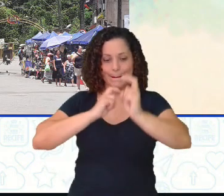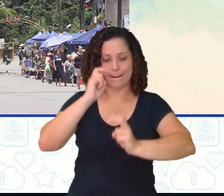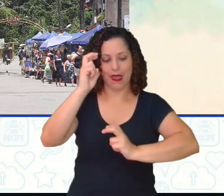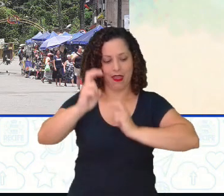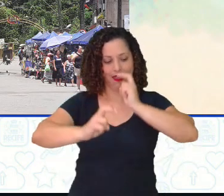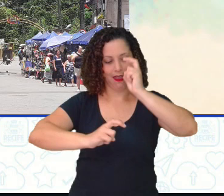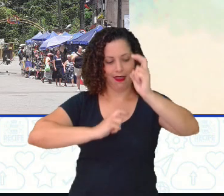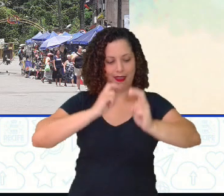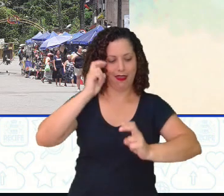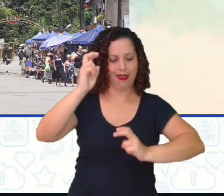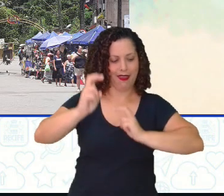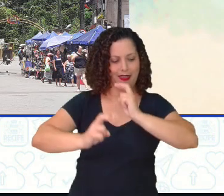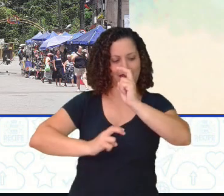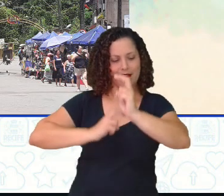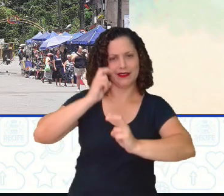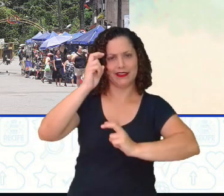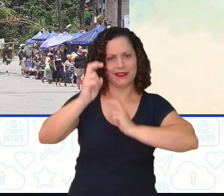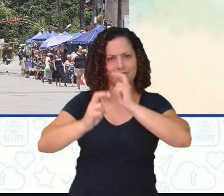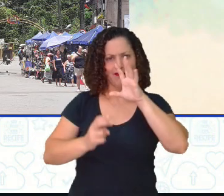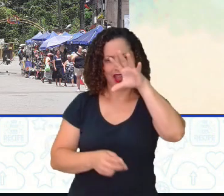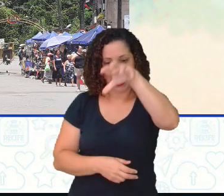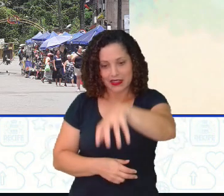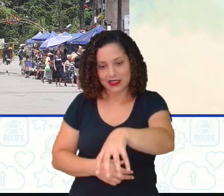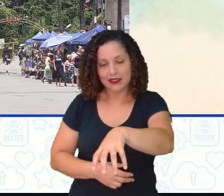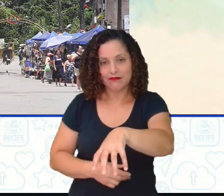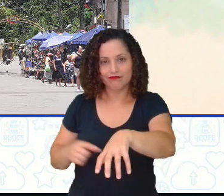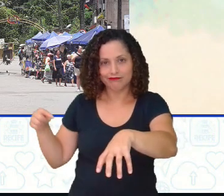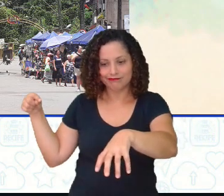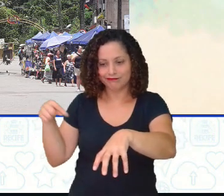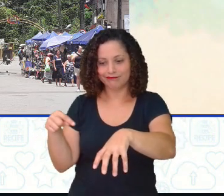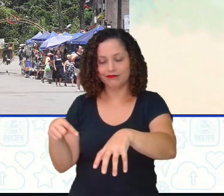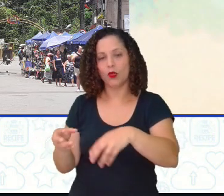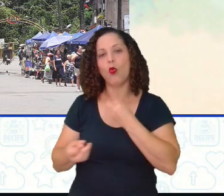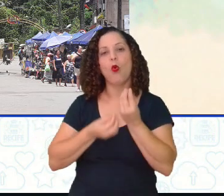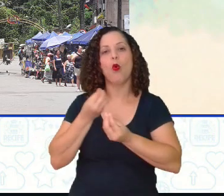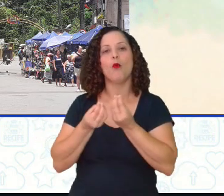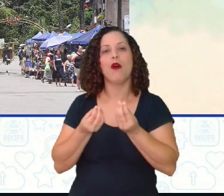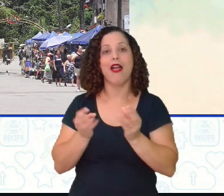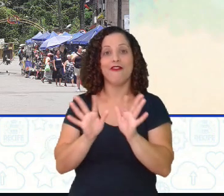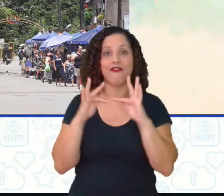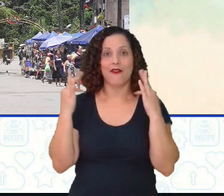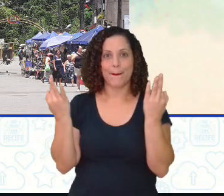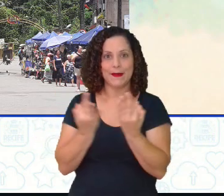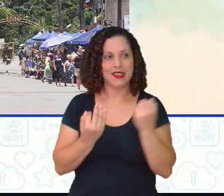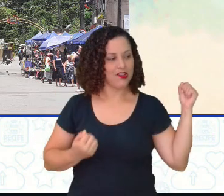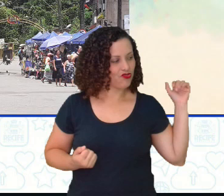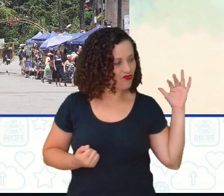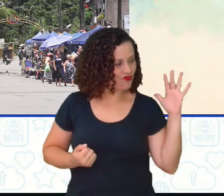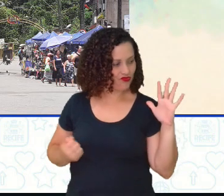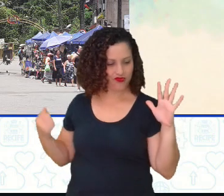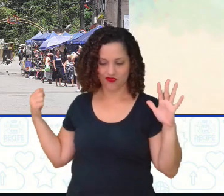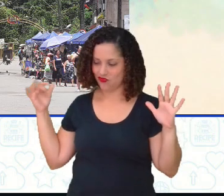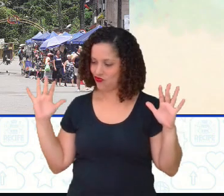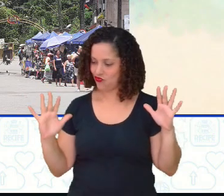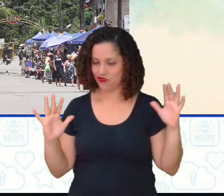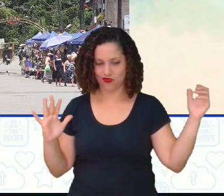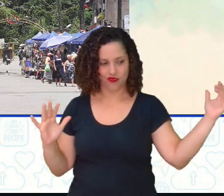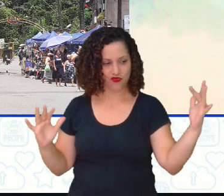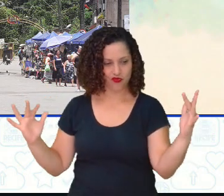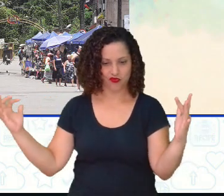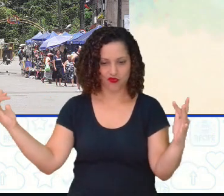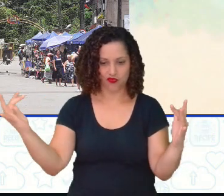d'água. Ele coloca um parque que era uma forma das famílias virem conhecer o ambiente do trabalho,